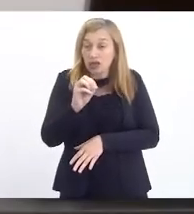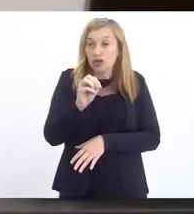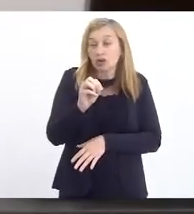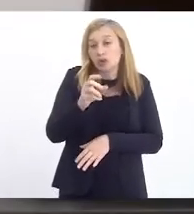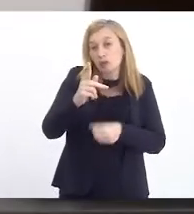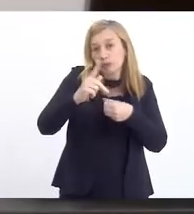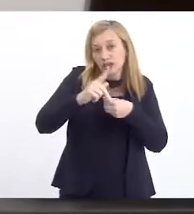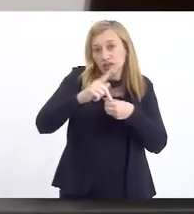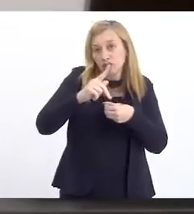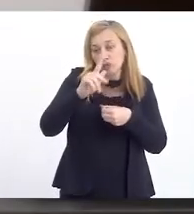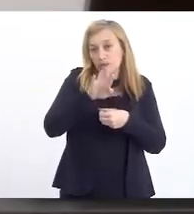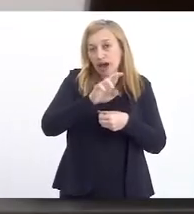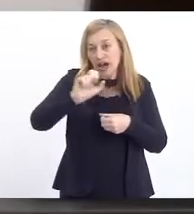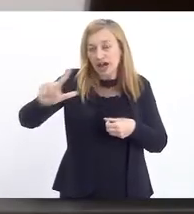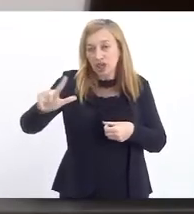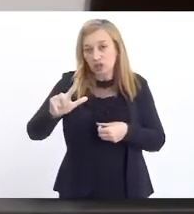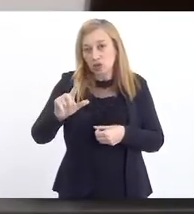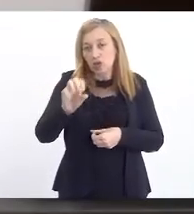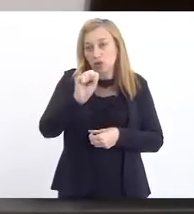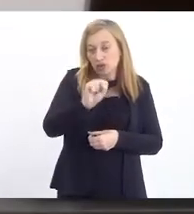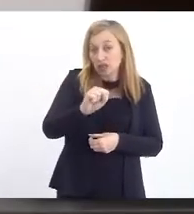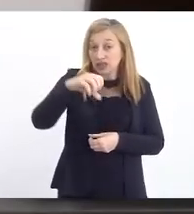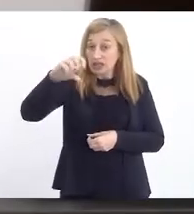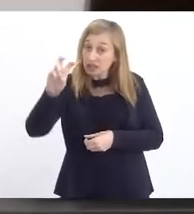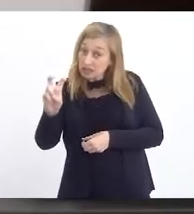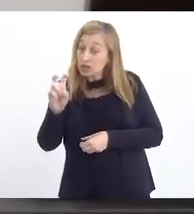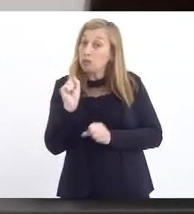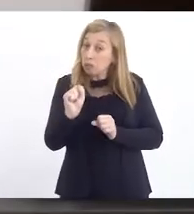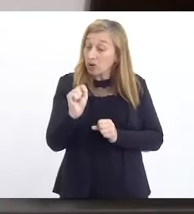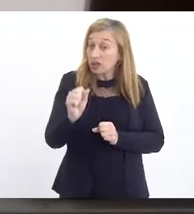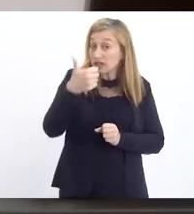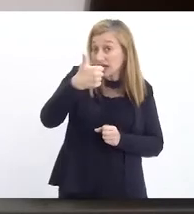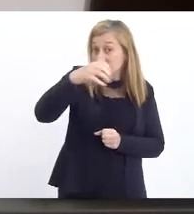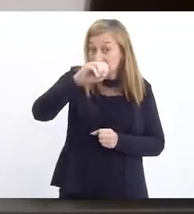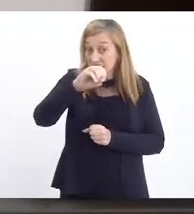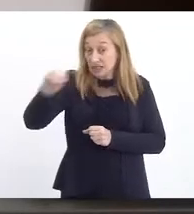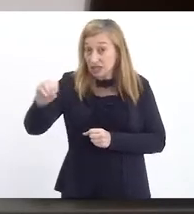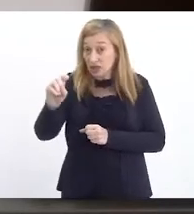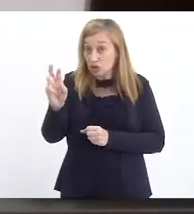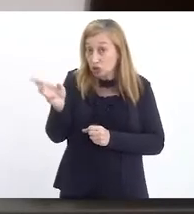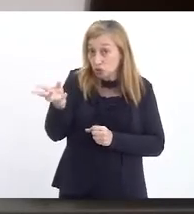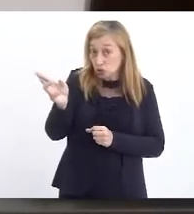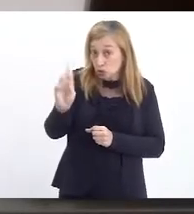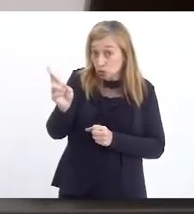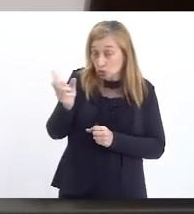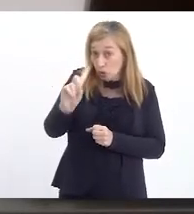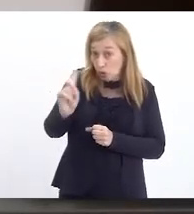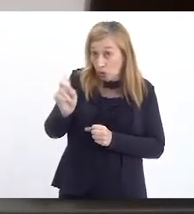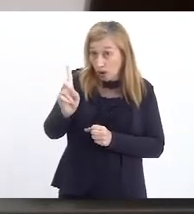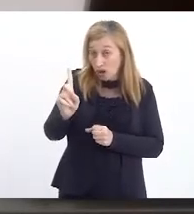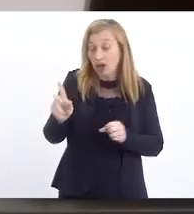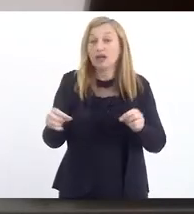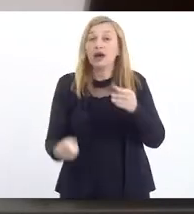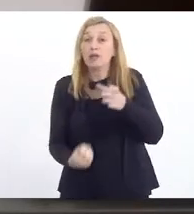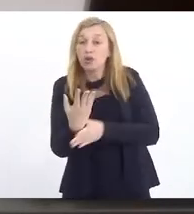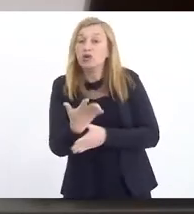a aproximadamente 85, podendo ir a 100 dólares, né? E a produção